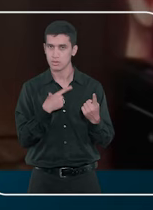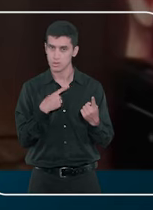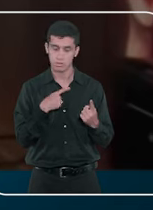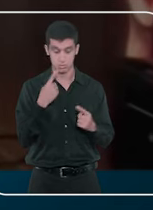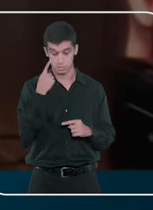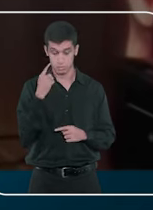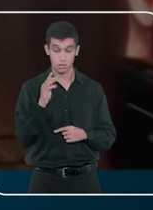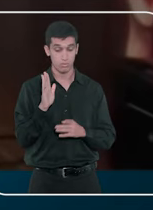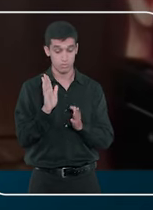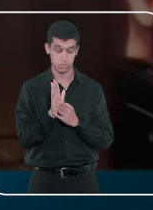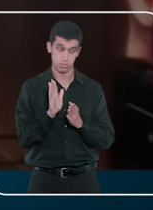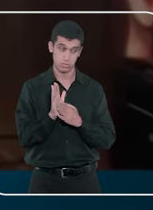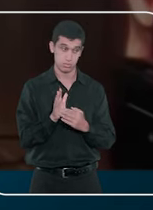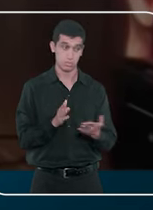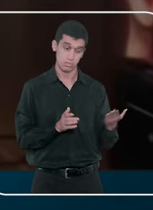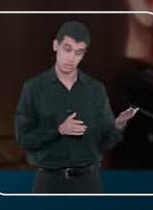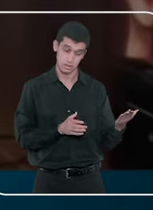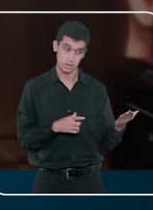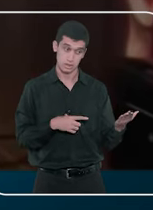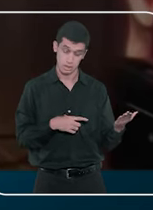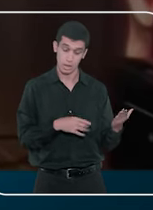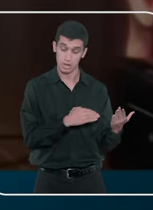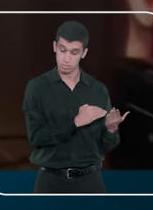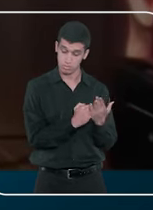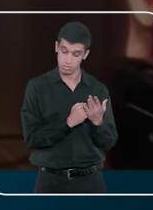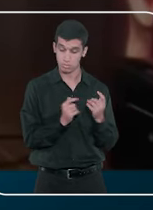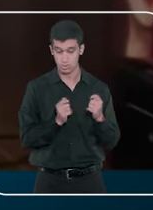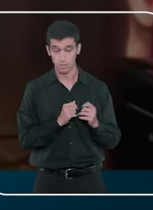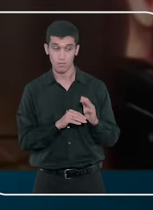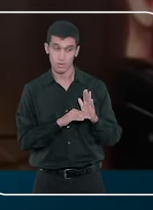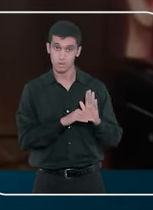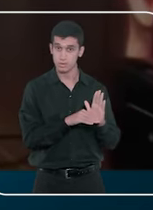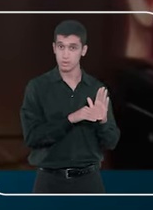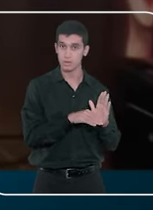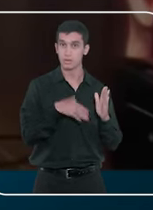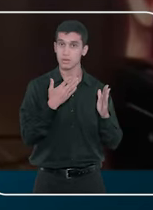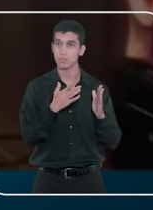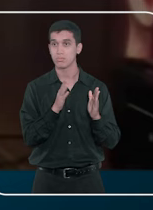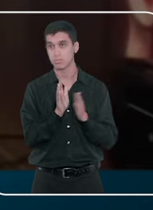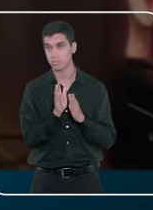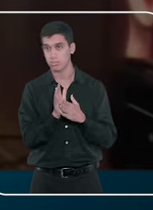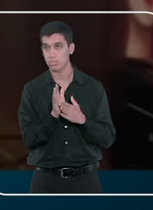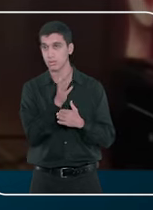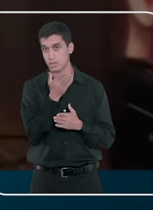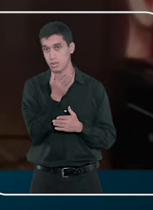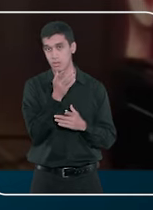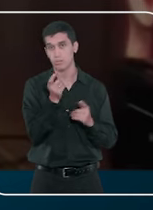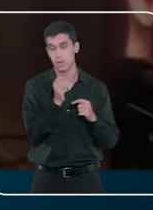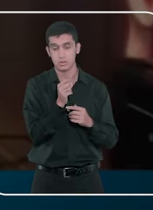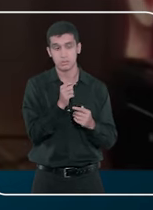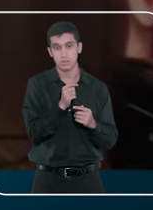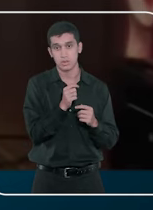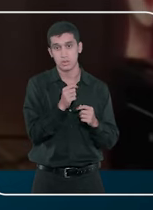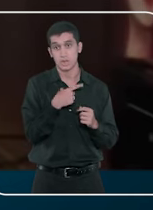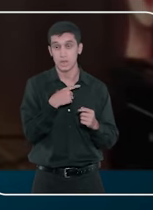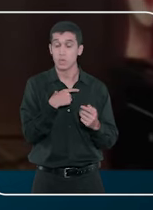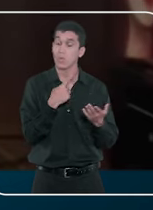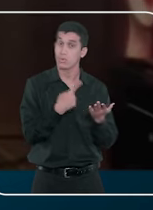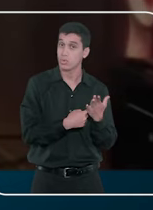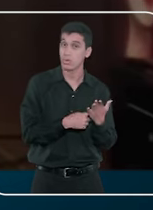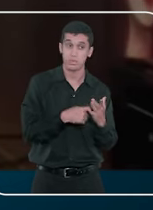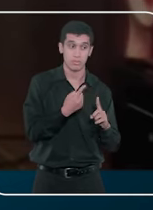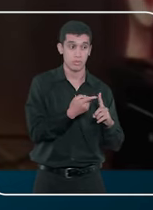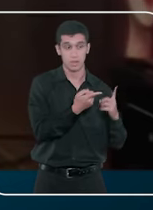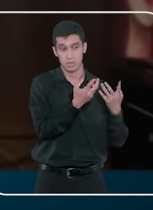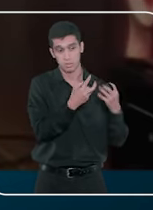proposta que culmina com a eventual celebração, que a proposta pode não ir à frente, né? Mas que, caso